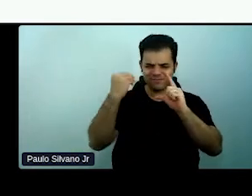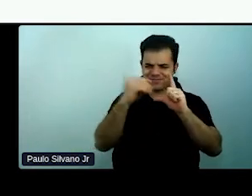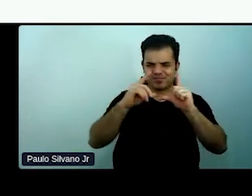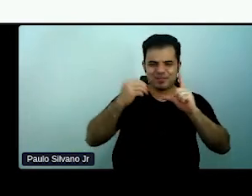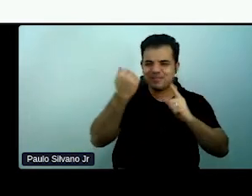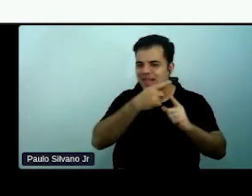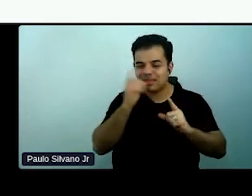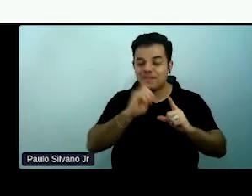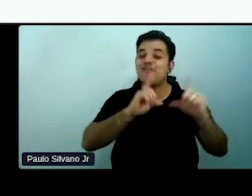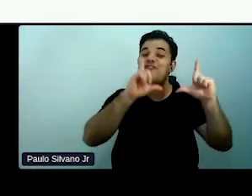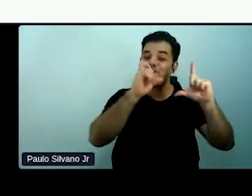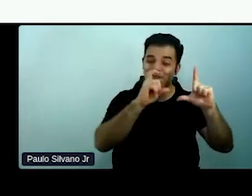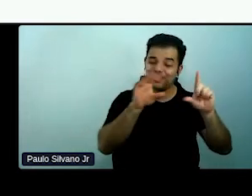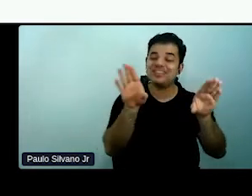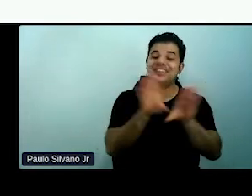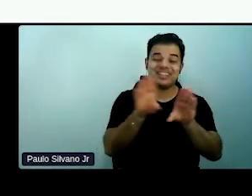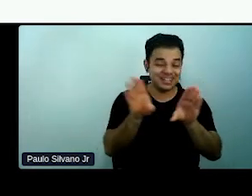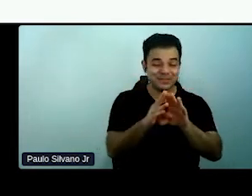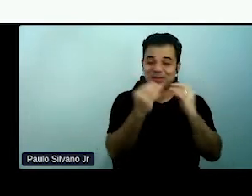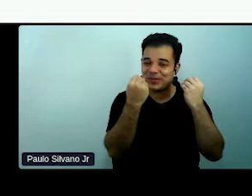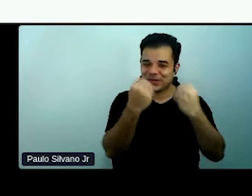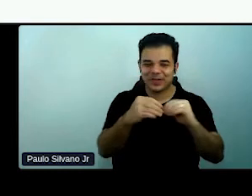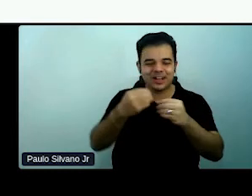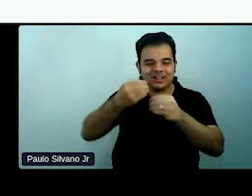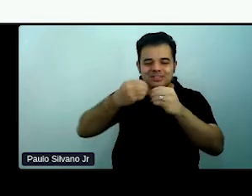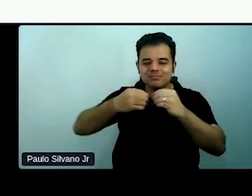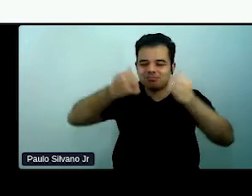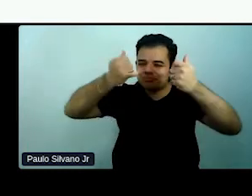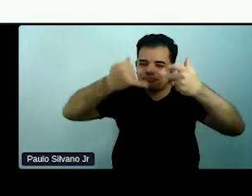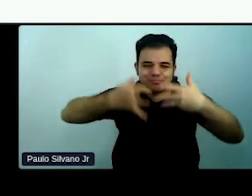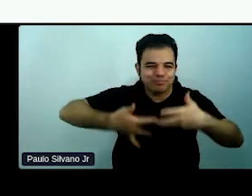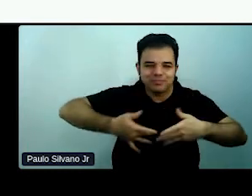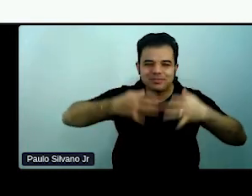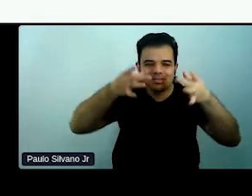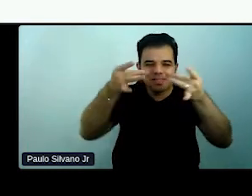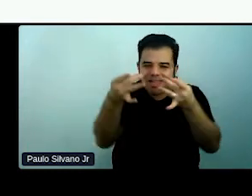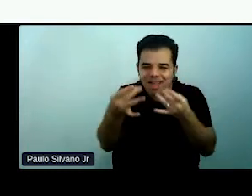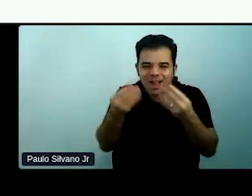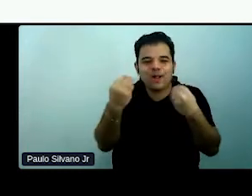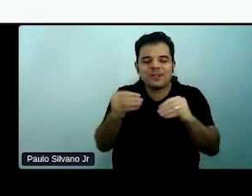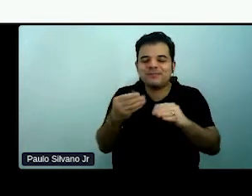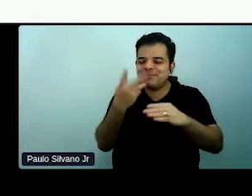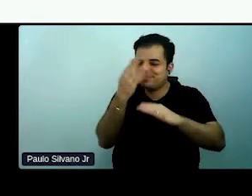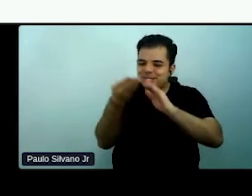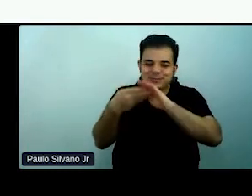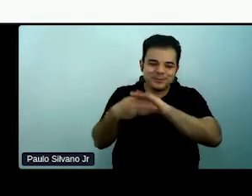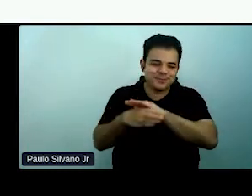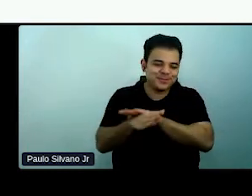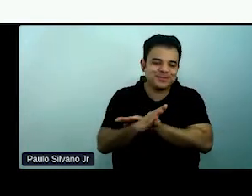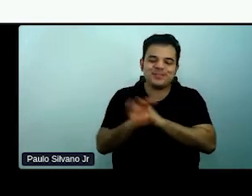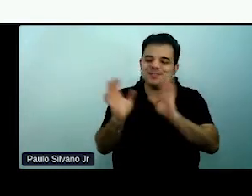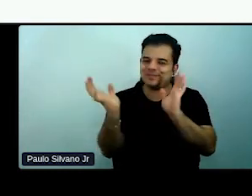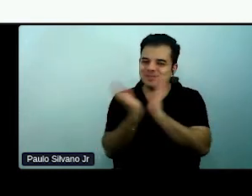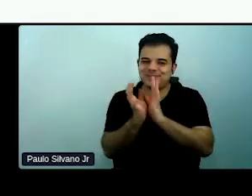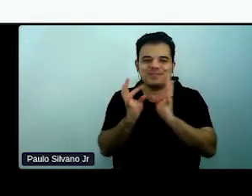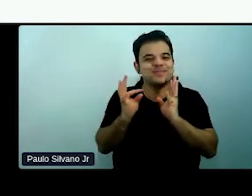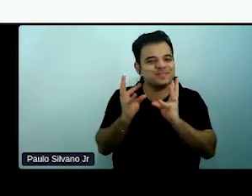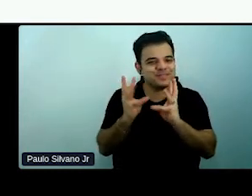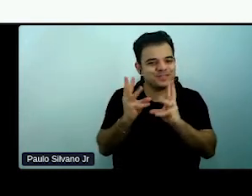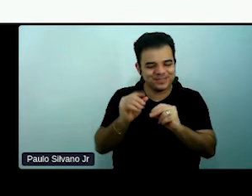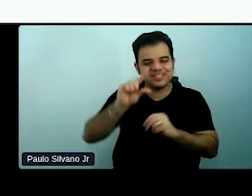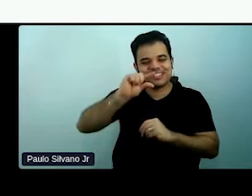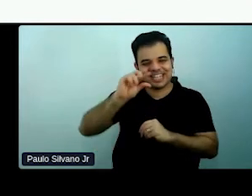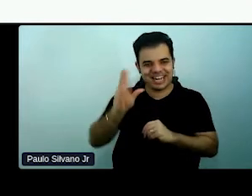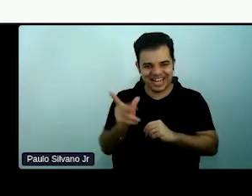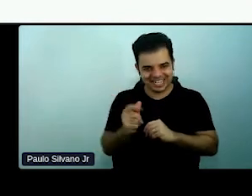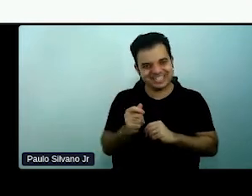e descreve. Então, isso virou um hábito muito bacana de todo o time, assim, da Serasa.